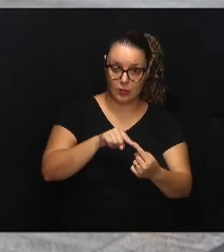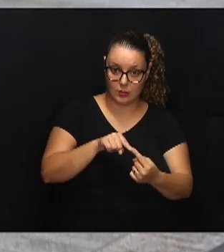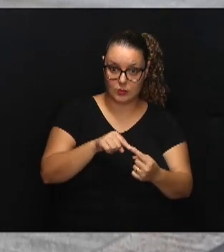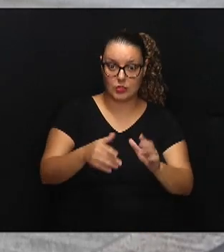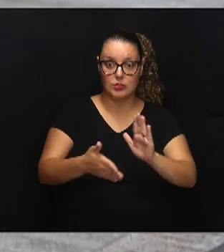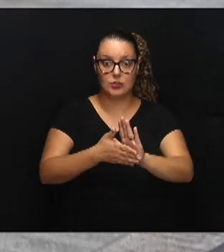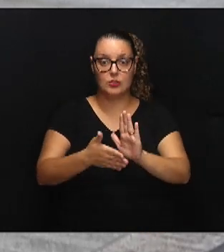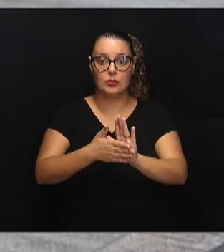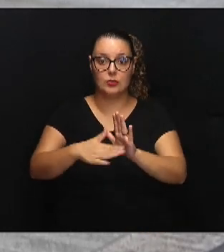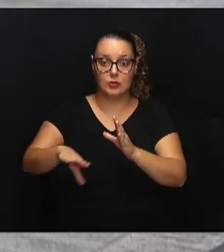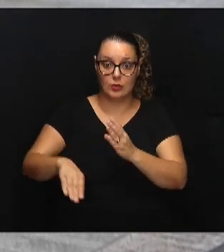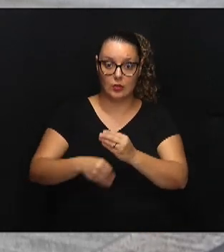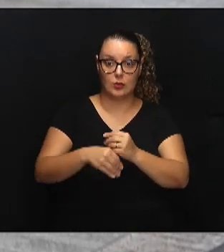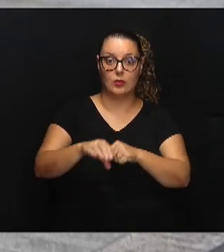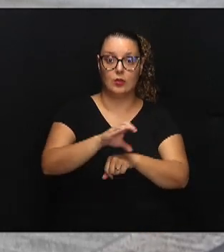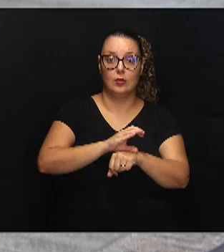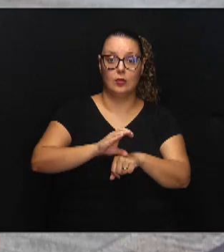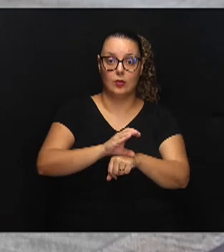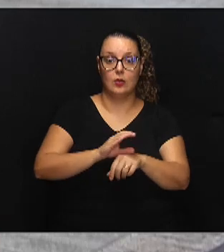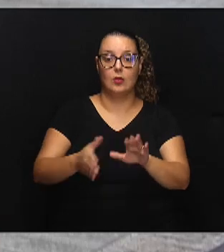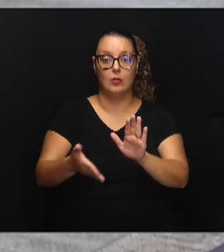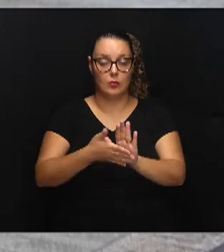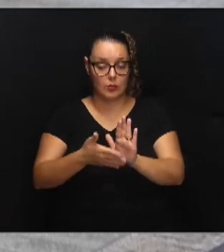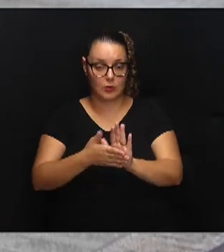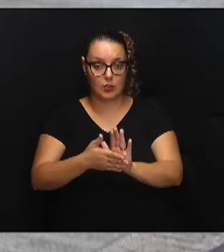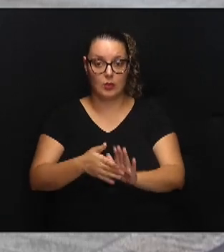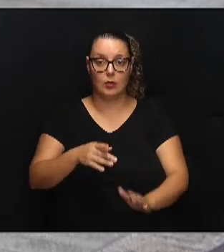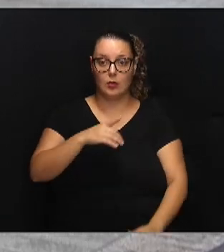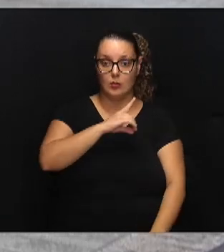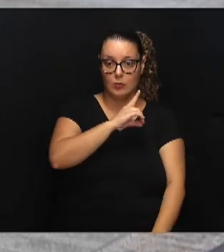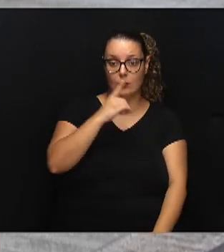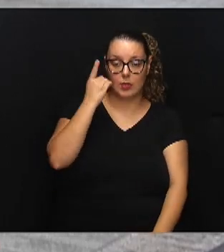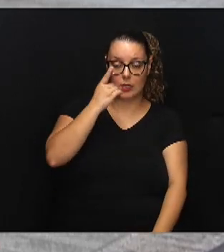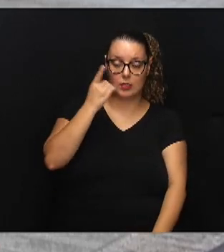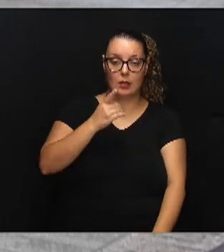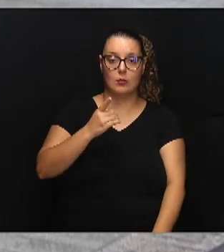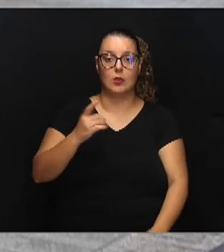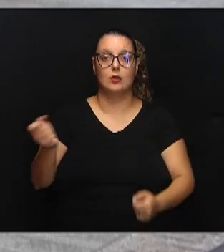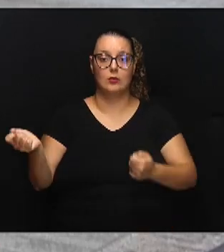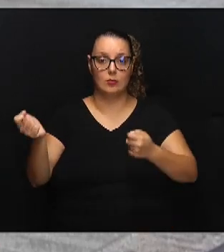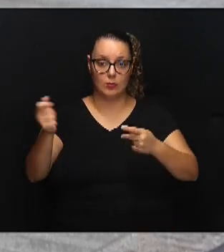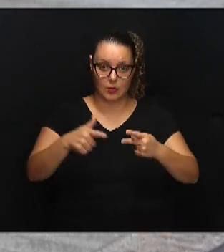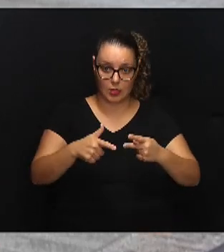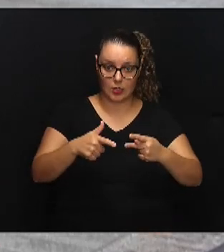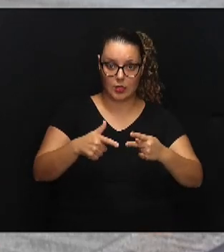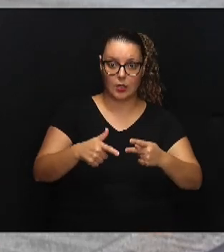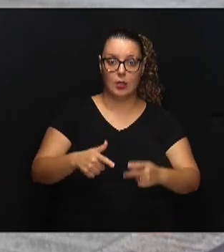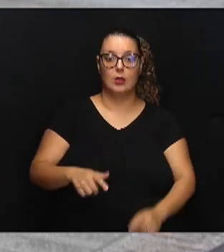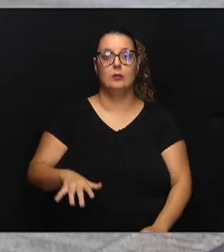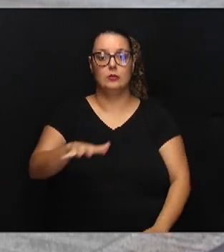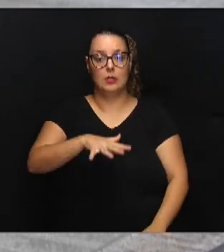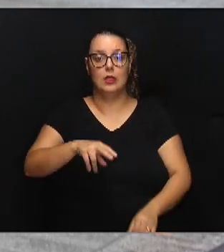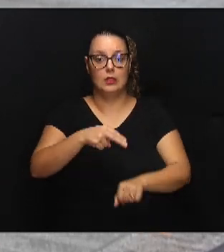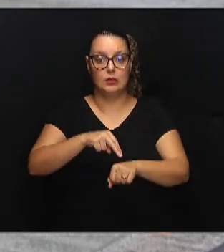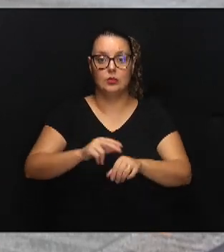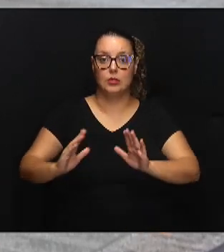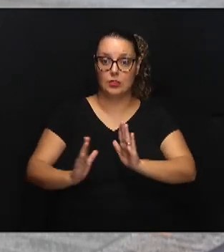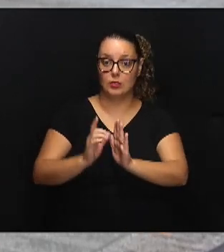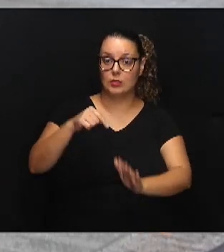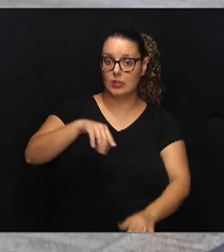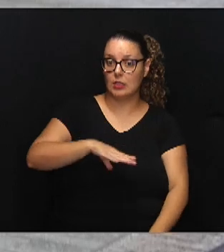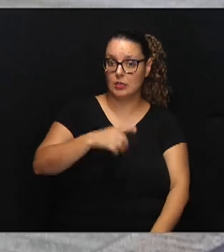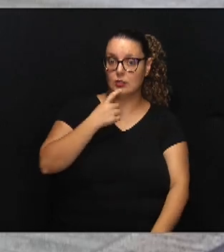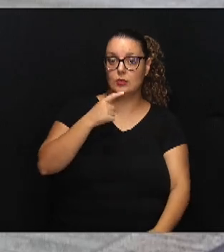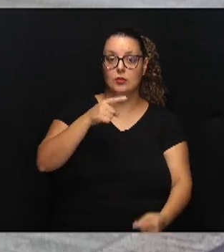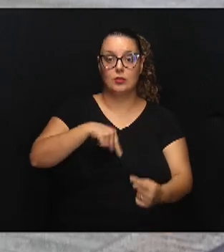proposta de emenda constitucional proposta pela deputada do PSOL, Érica Hilton, a nível nacional, e a nossa frente em Campinas ela tem